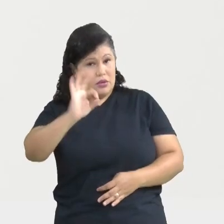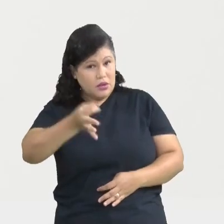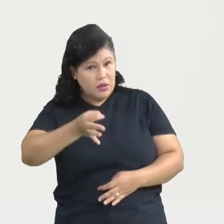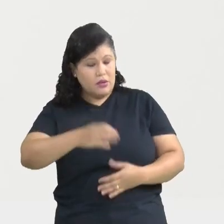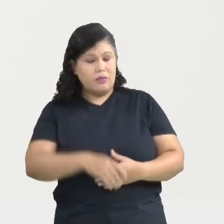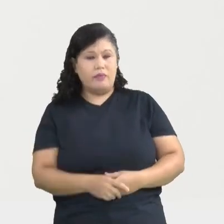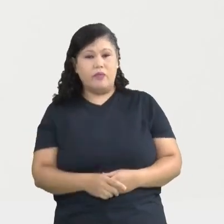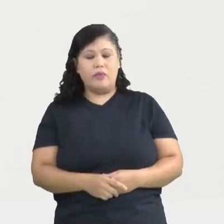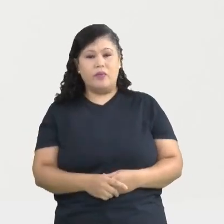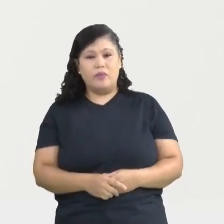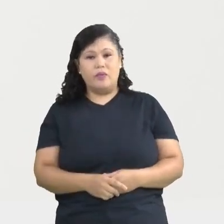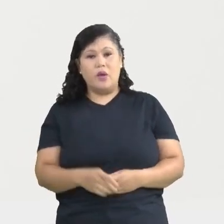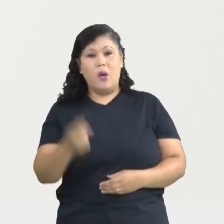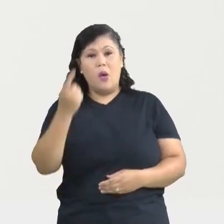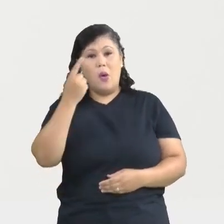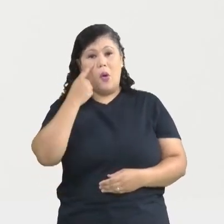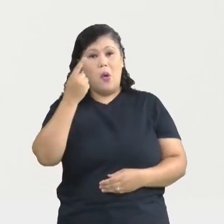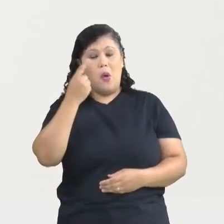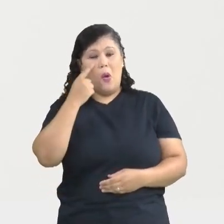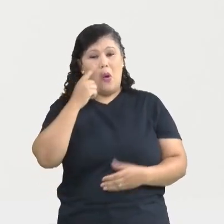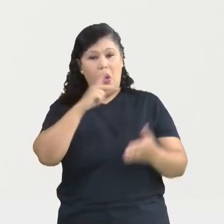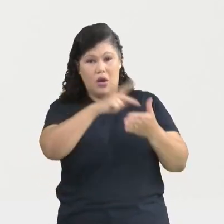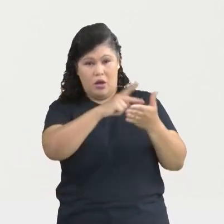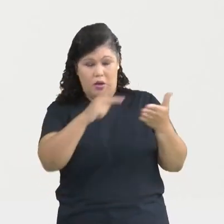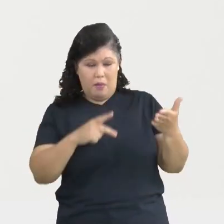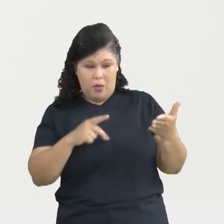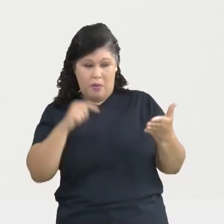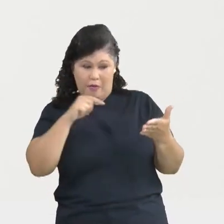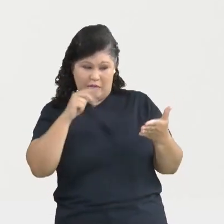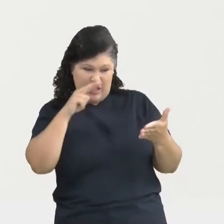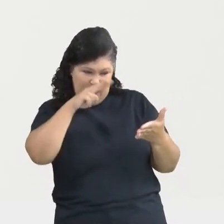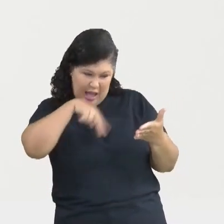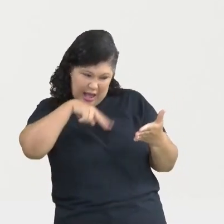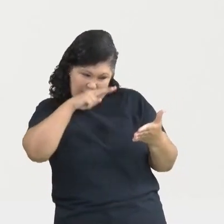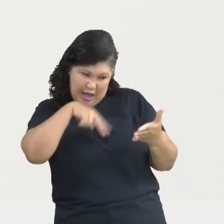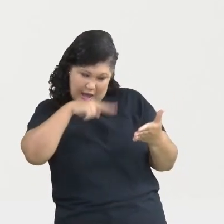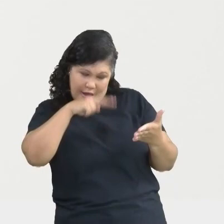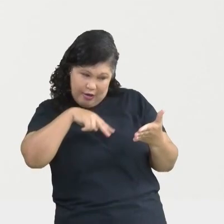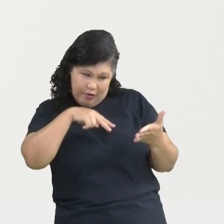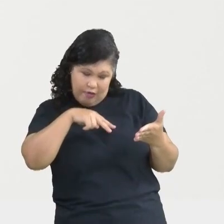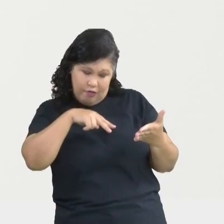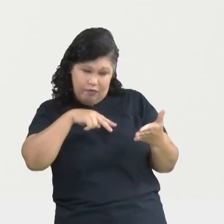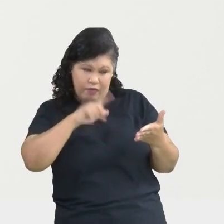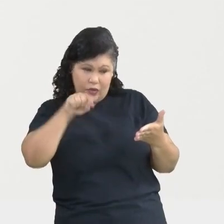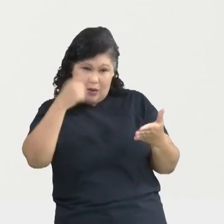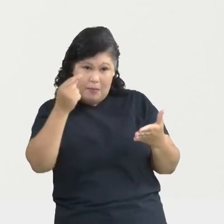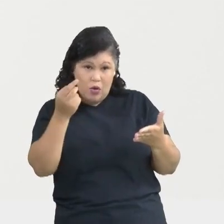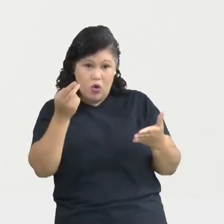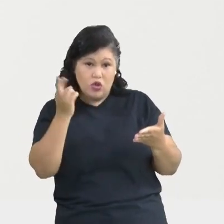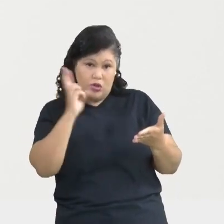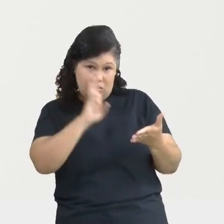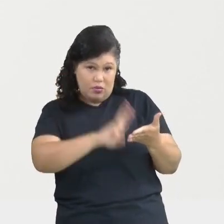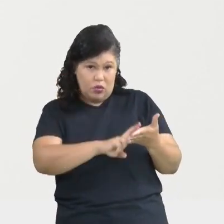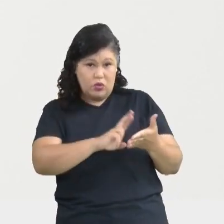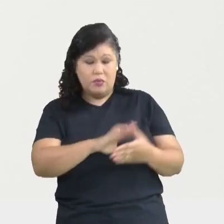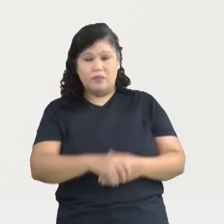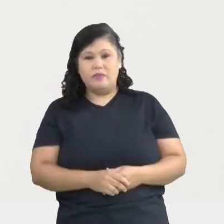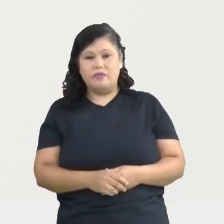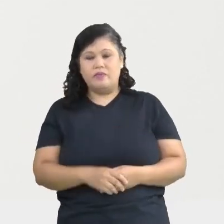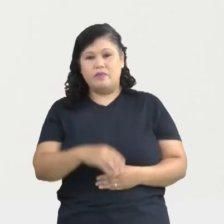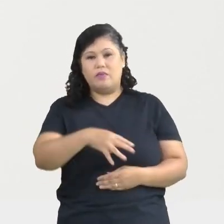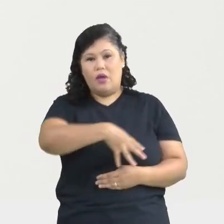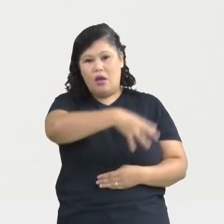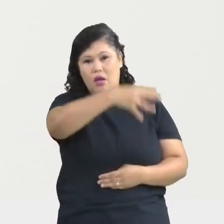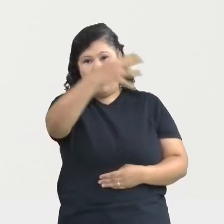Este é o poema que vocês têm que investigar. Vou ler e vocês prestem atenção, certo?